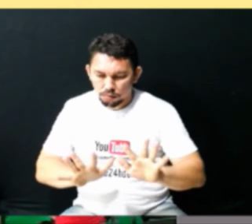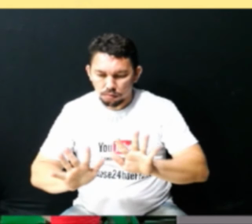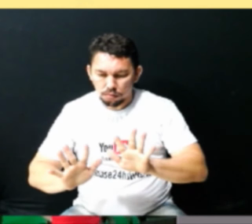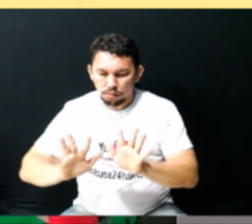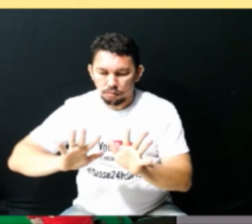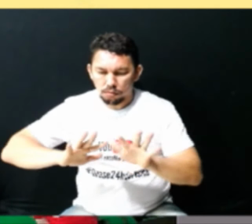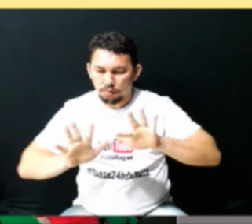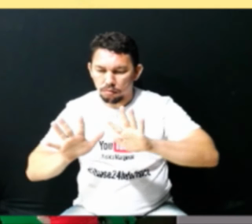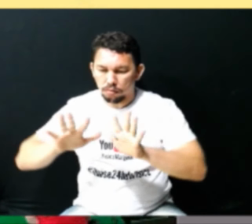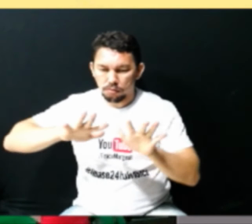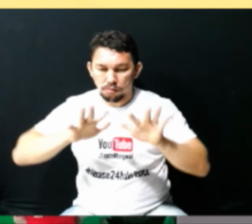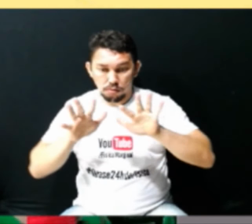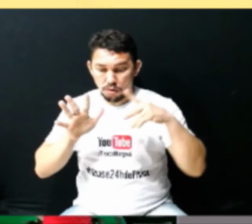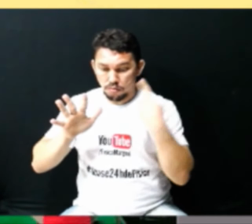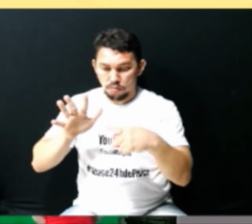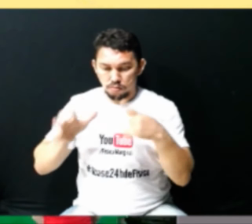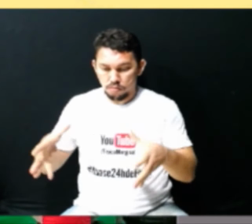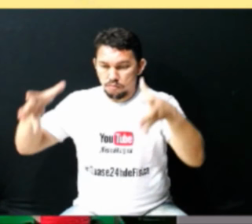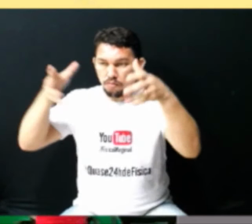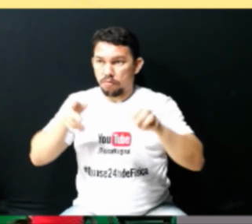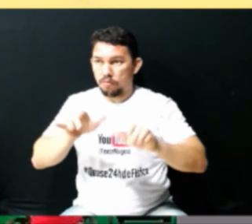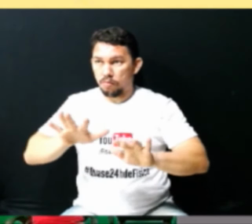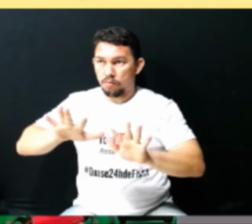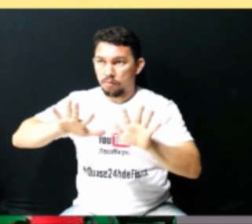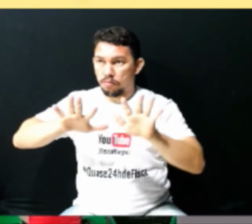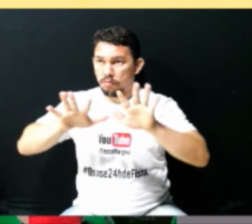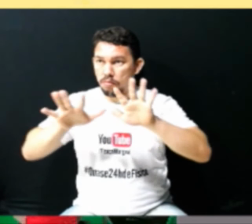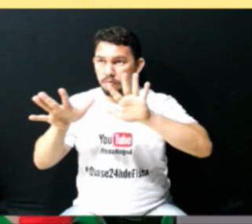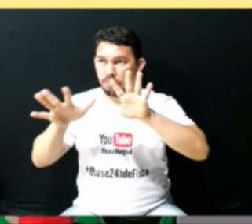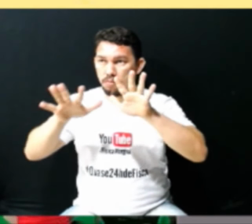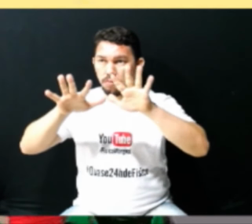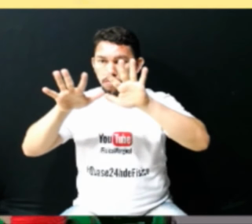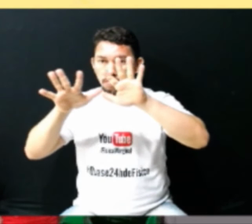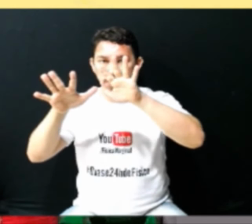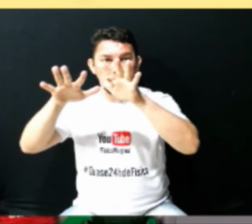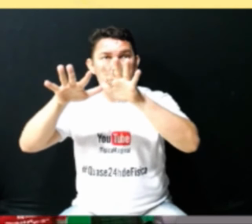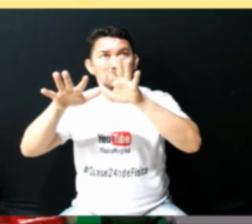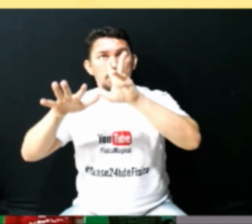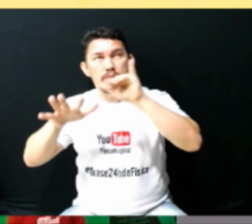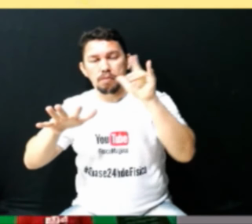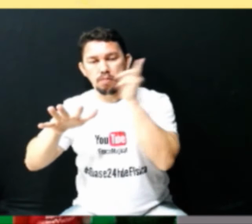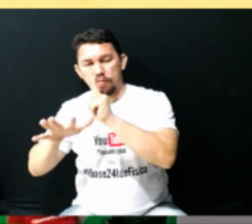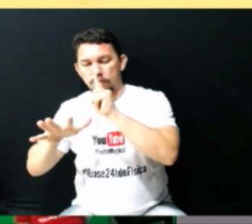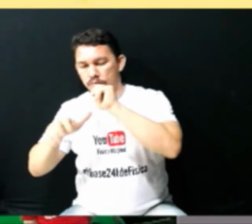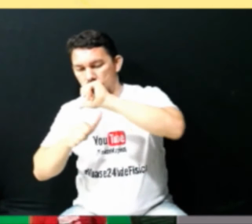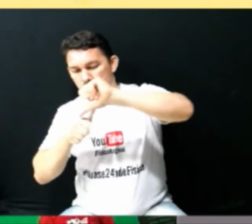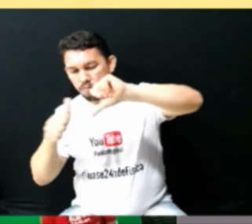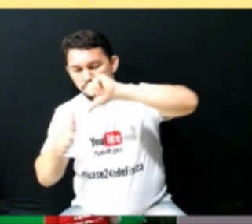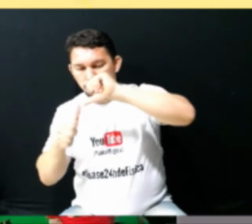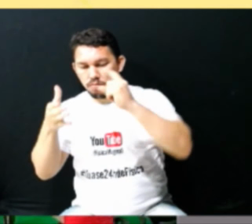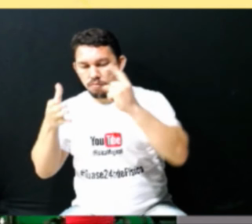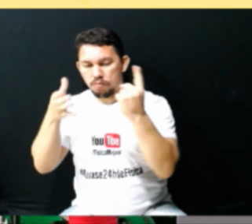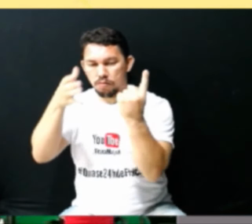caldeira apropriada, o vapor em alta pressão vai conseguir girar uma turbina. Ou